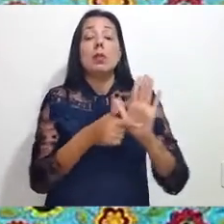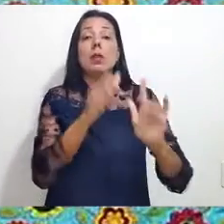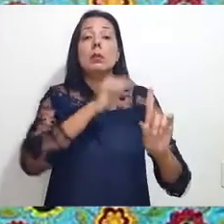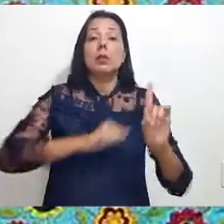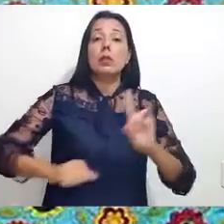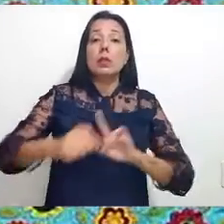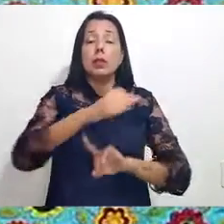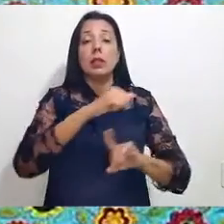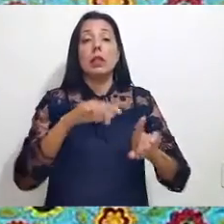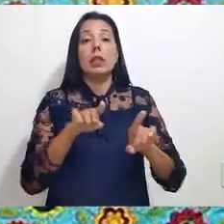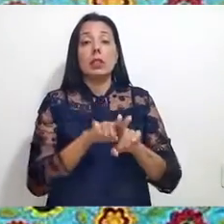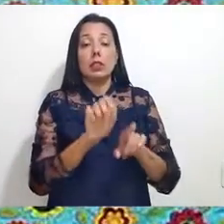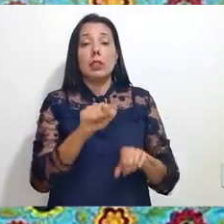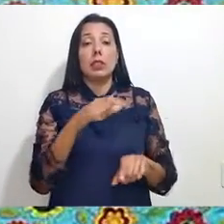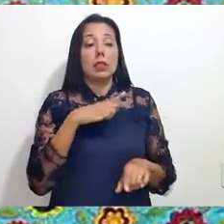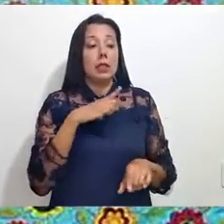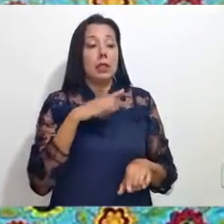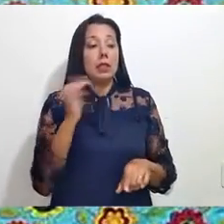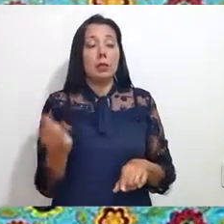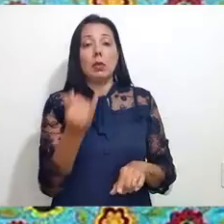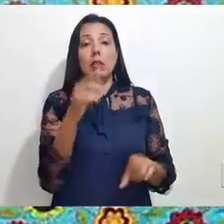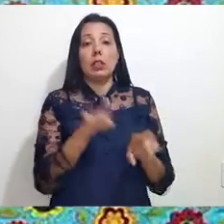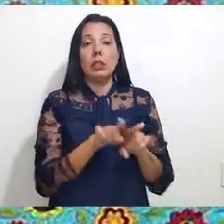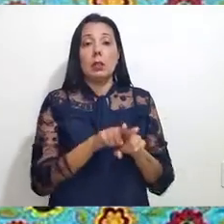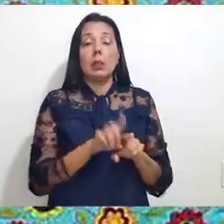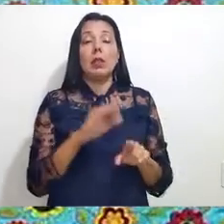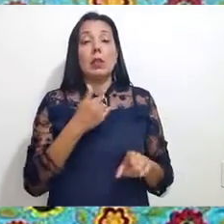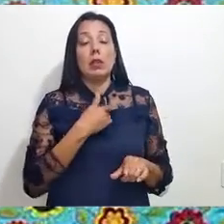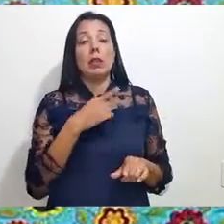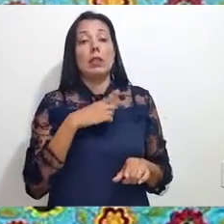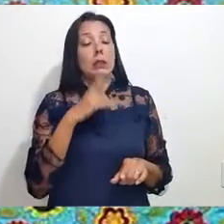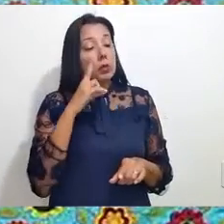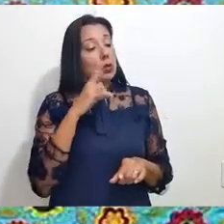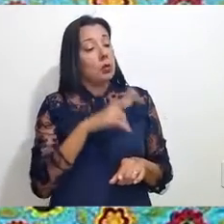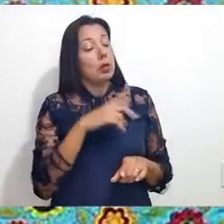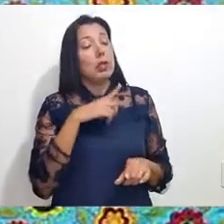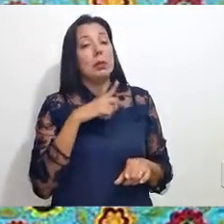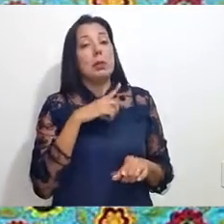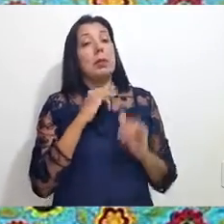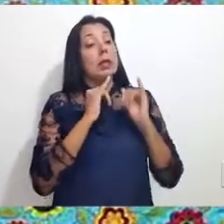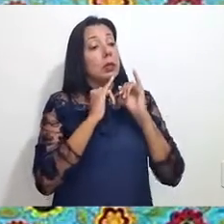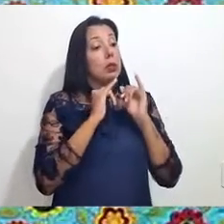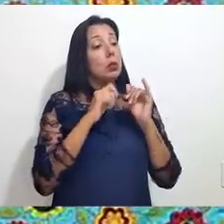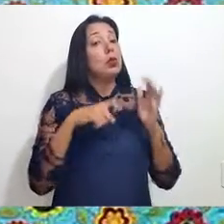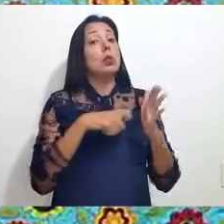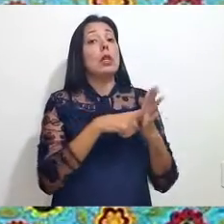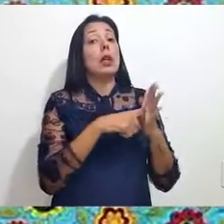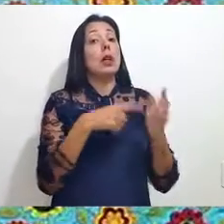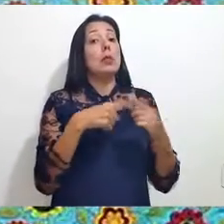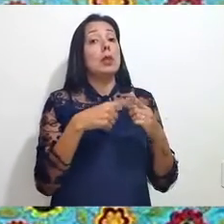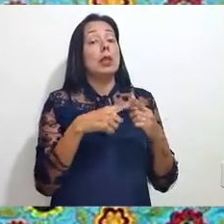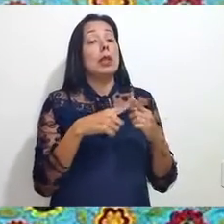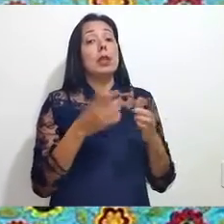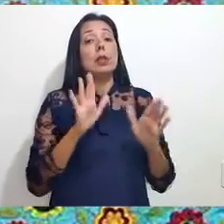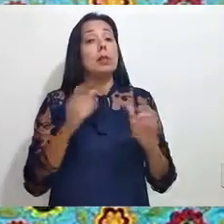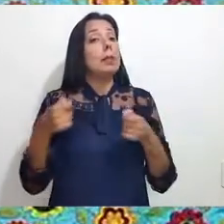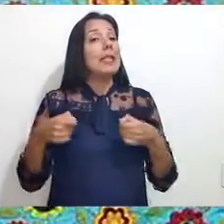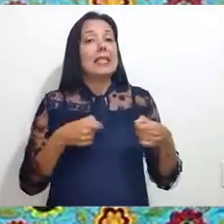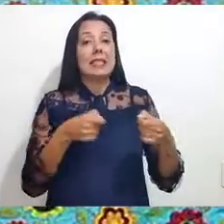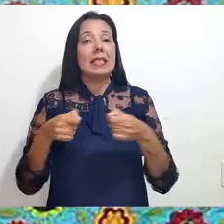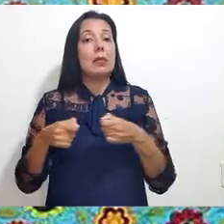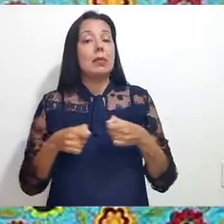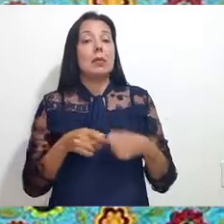as escolas não. Então a gente precisa dessa rede, e é em nome dessa rede que o Simpro, né, vem fazendo esse trabalho